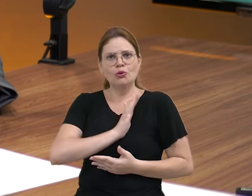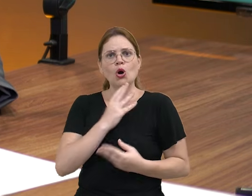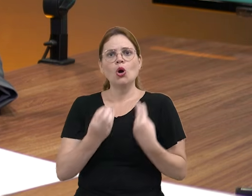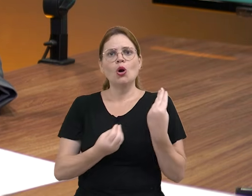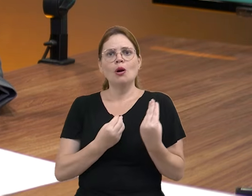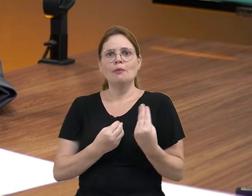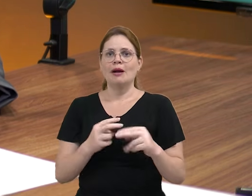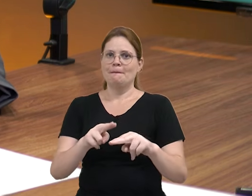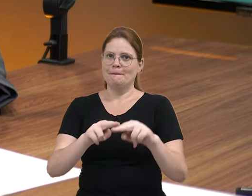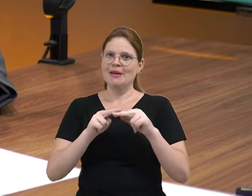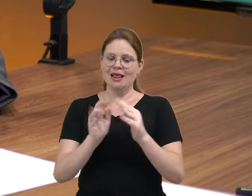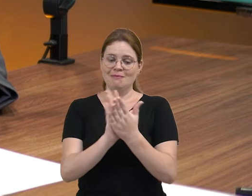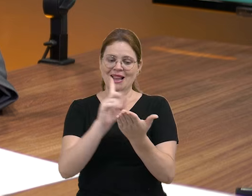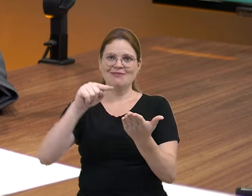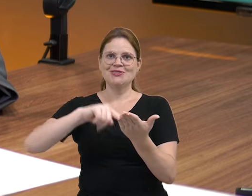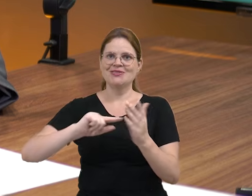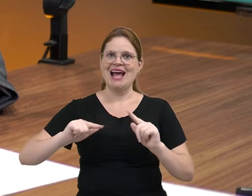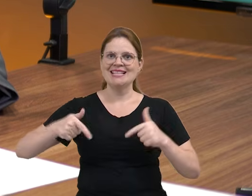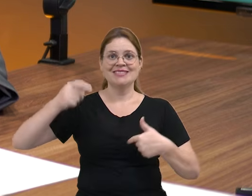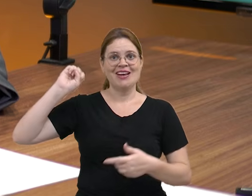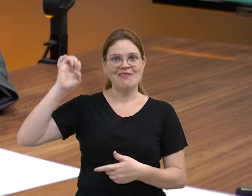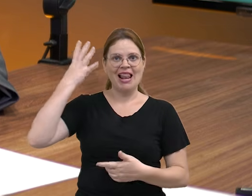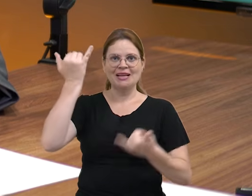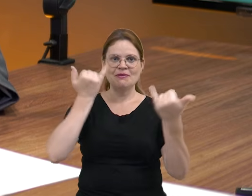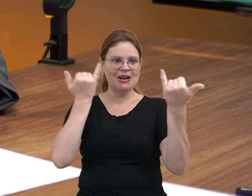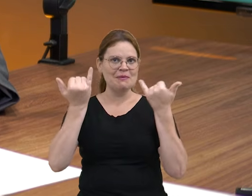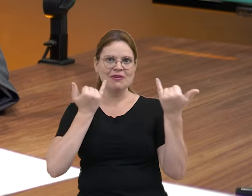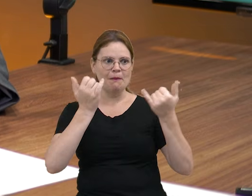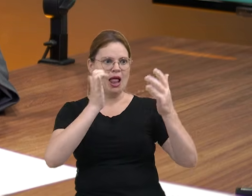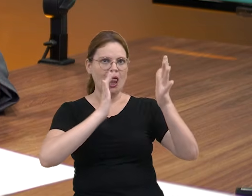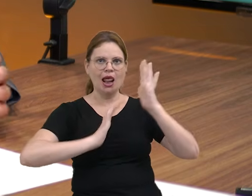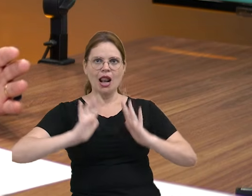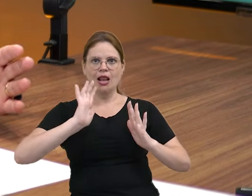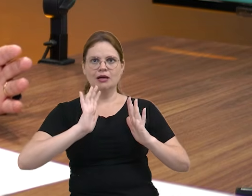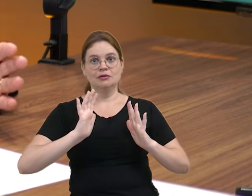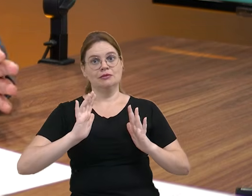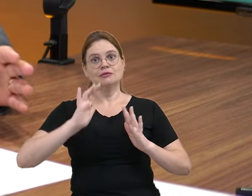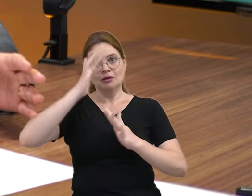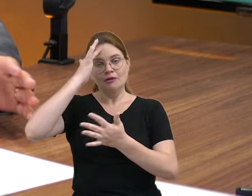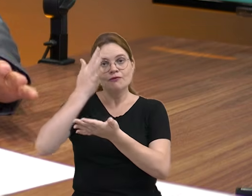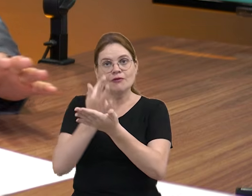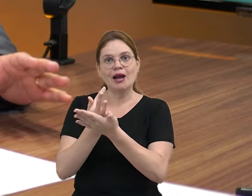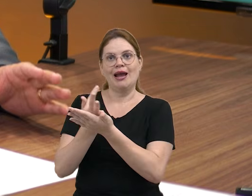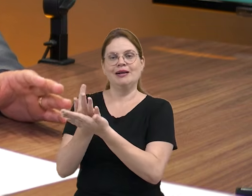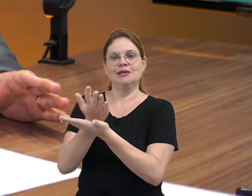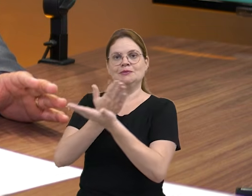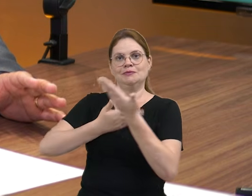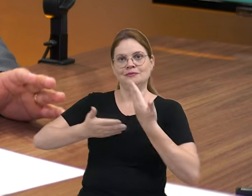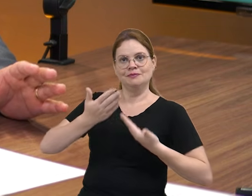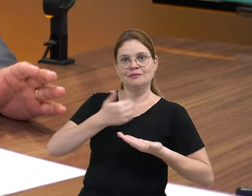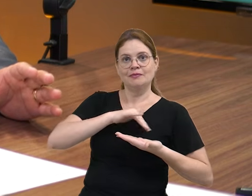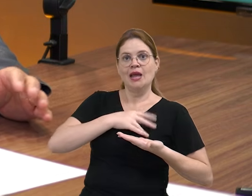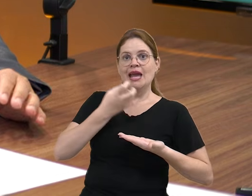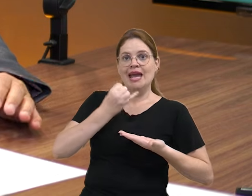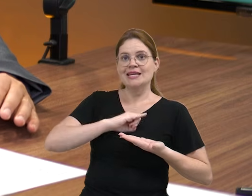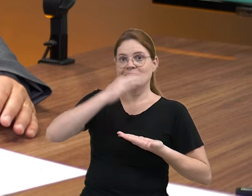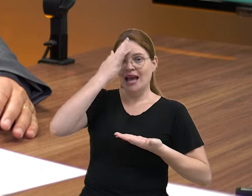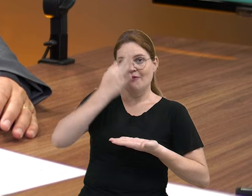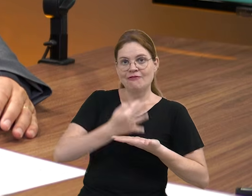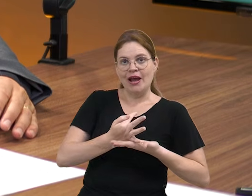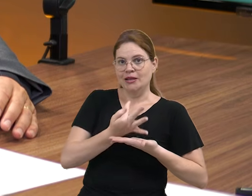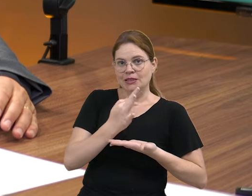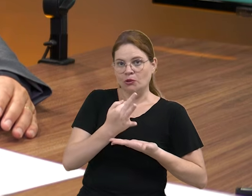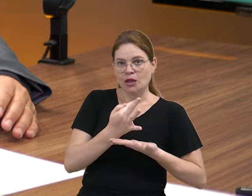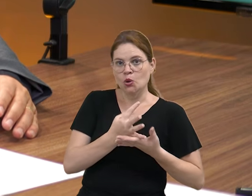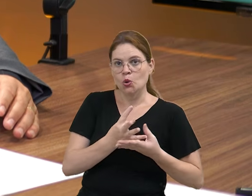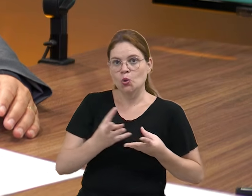palavra. E se faltar fé, naturalmente o homem recua. Eu não consigo, eu não posso. Ele recua. E isso